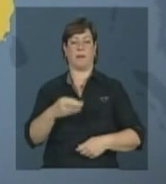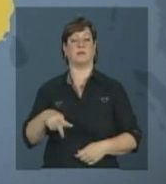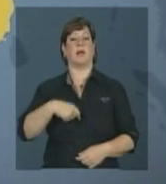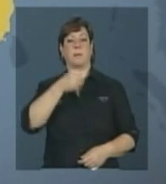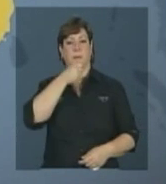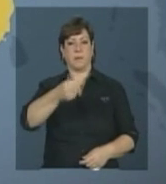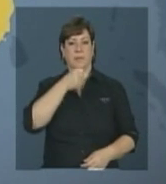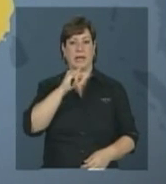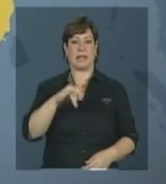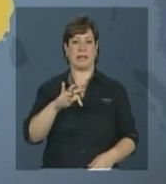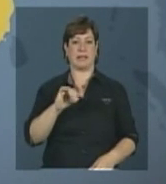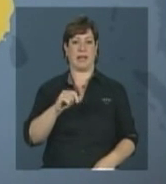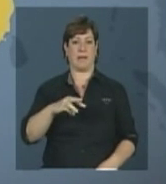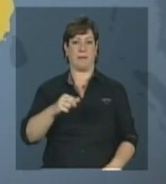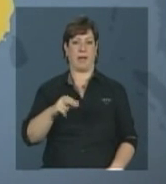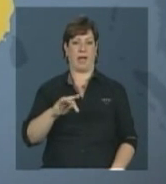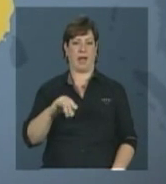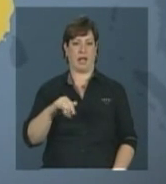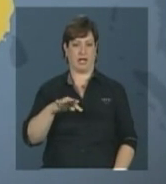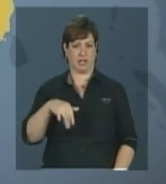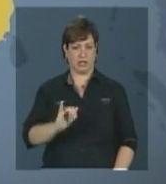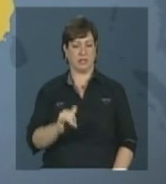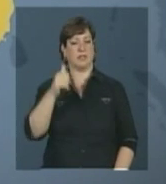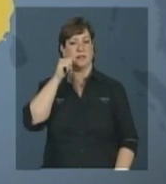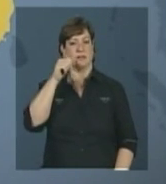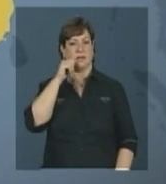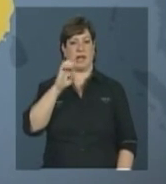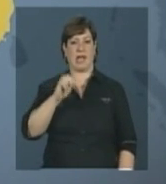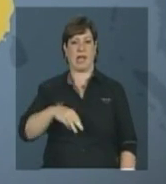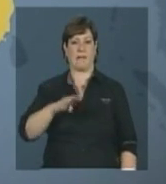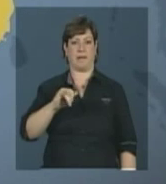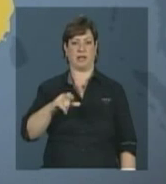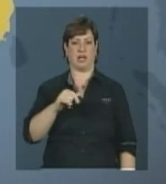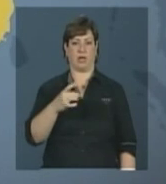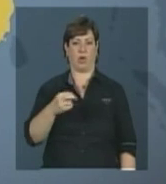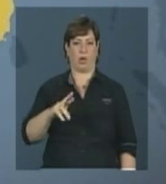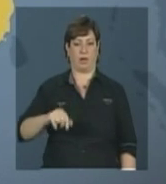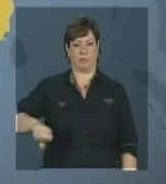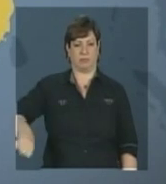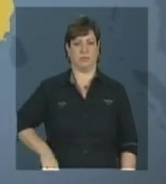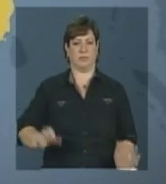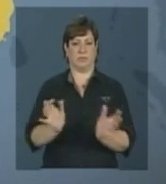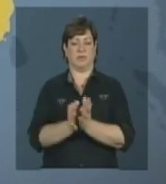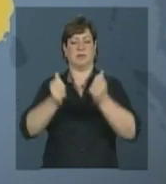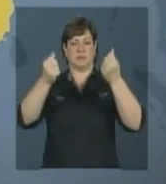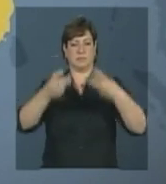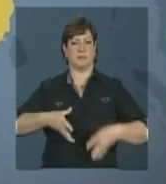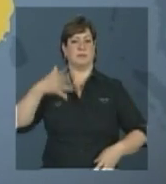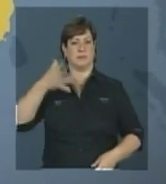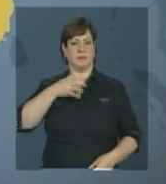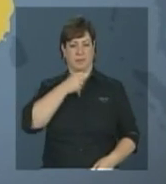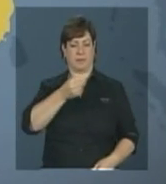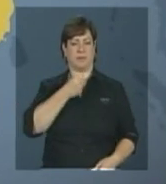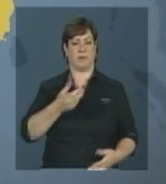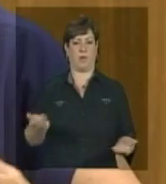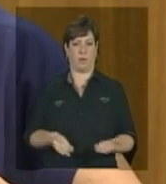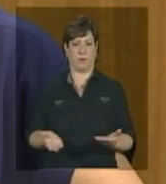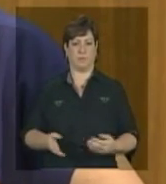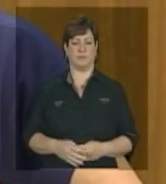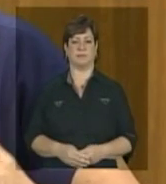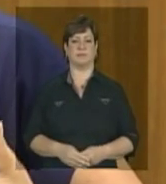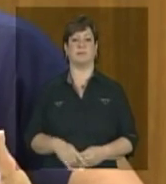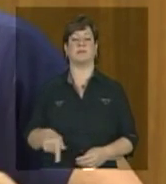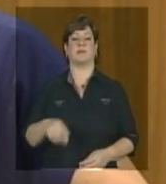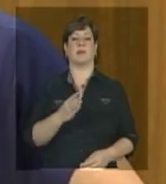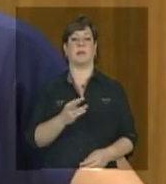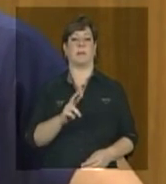no Itamaraty, a embaixadora Maria de Leusa Fontenelle Reis falou da importância do grupo no cenário econômico mundial. O